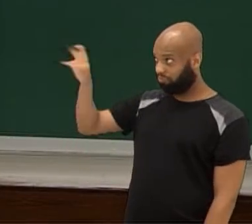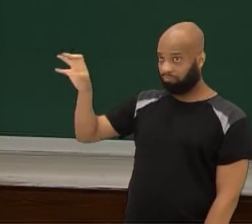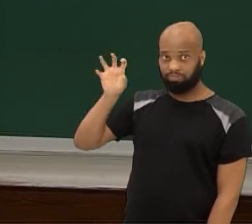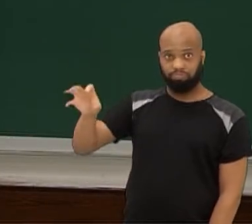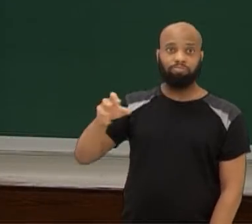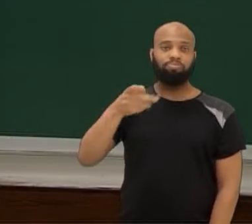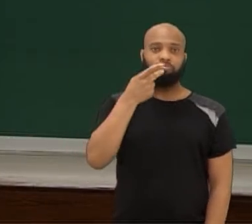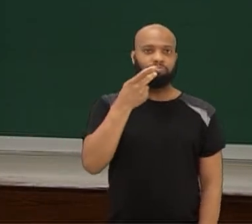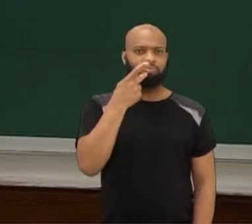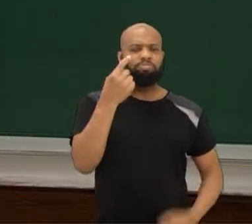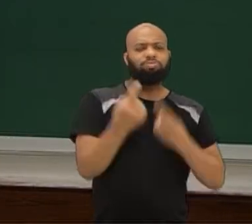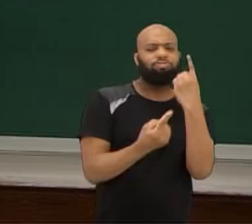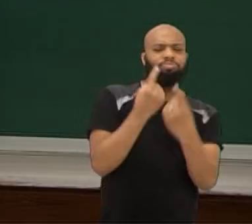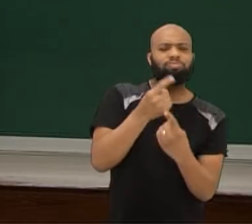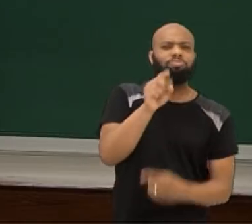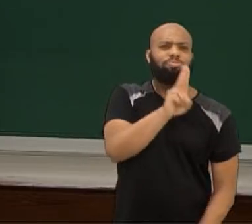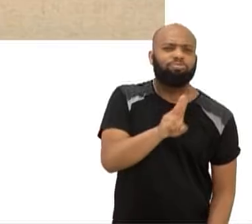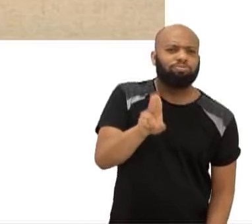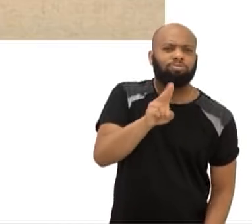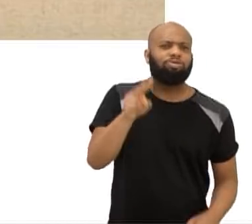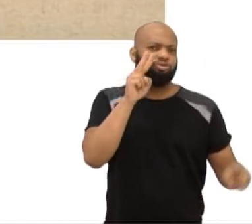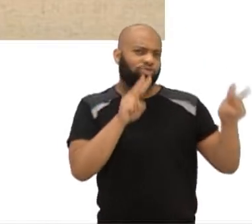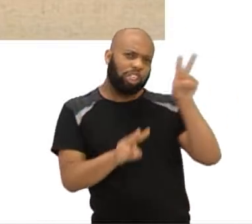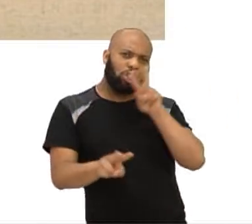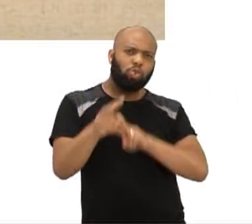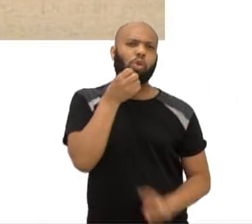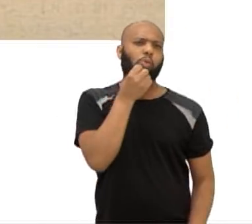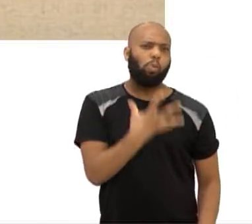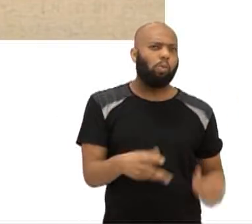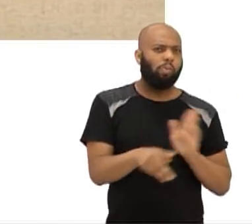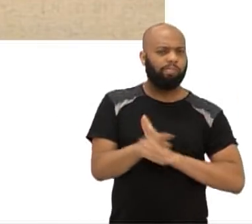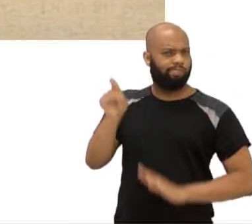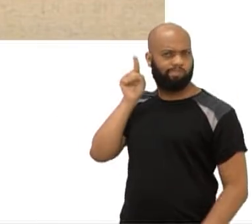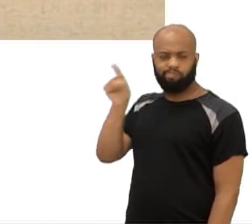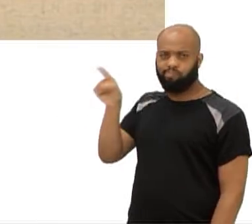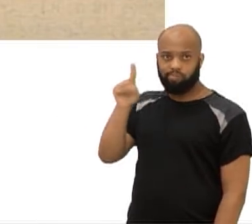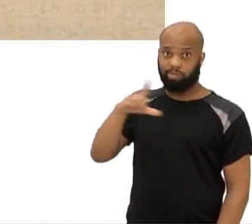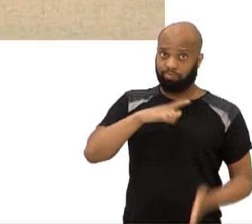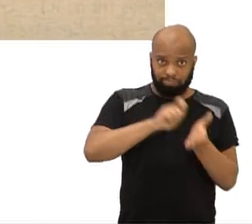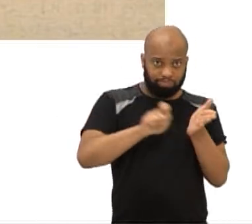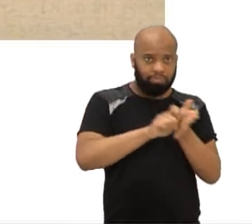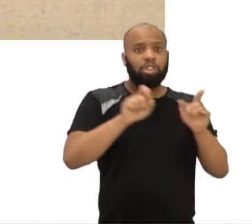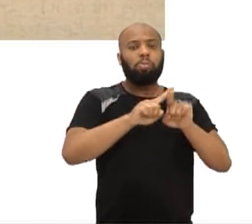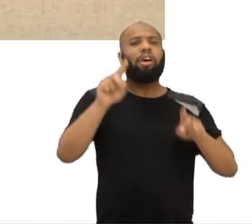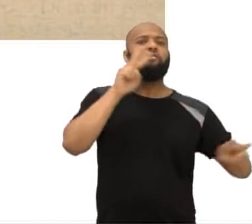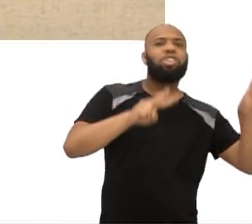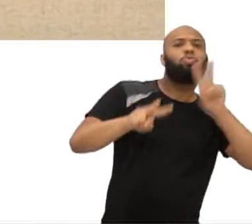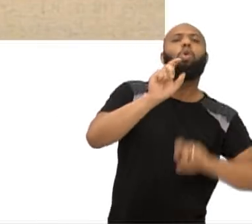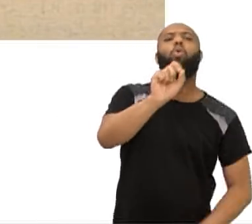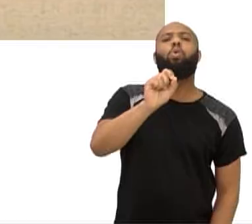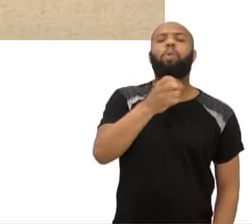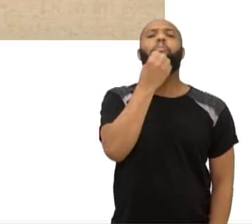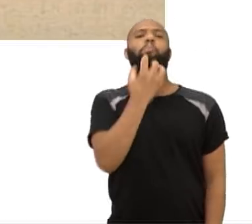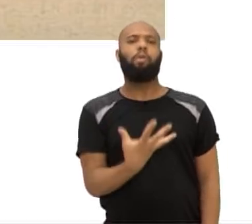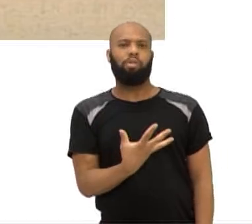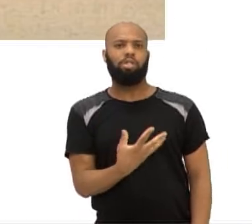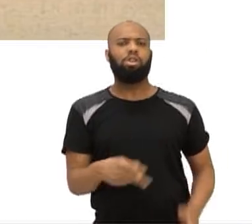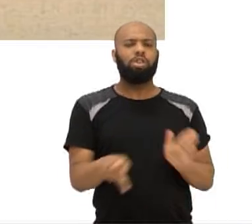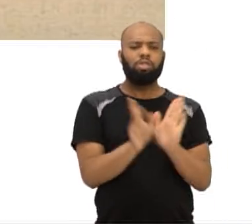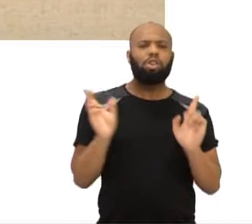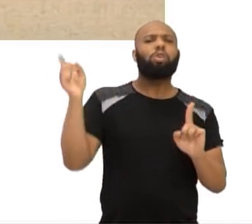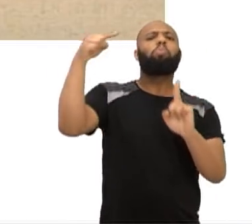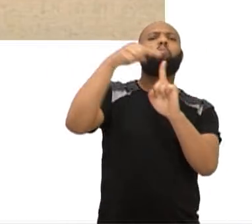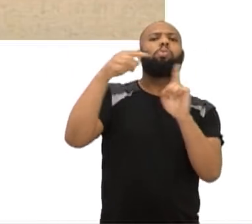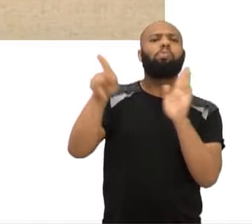e dizer qual recurso visual foi utilizado no panfleto. Além do escrito, o que mais eu tenho ali? Qual é a